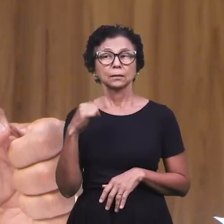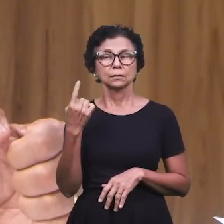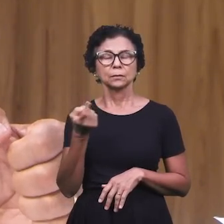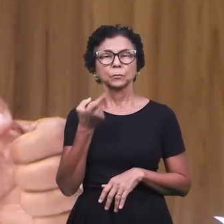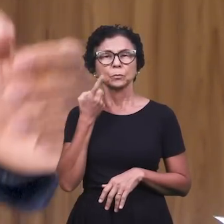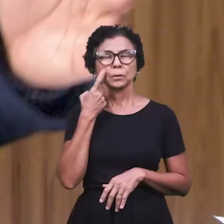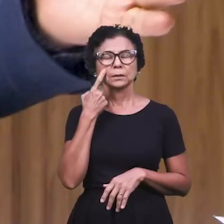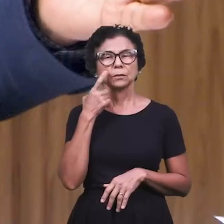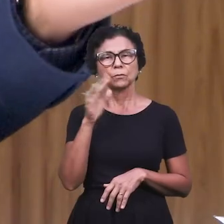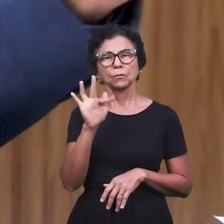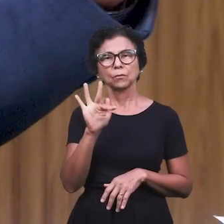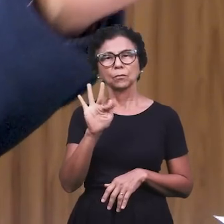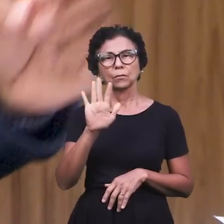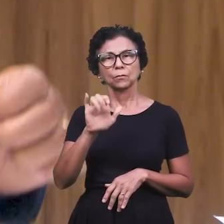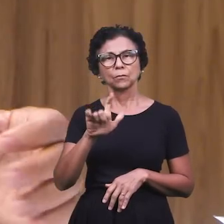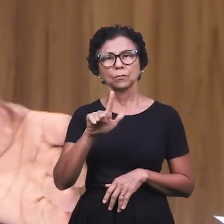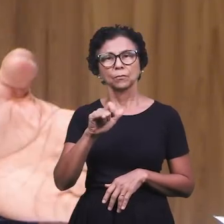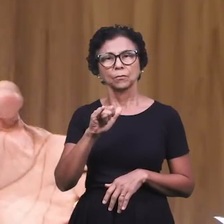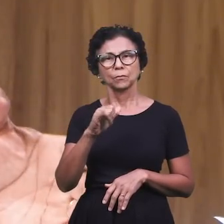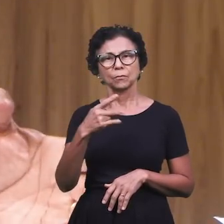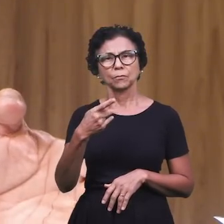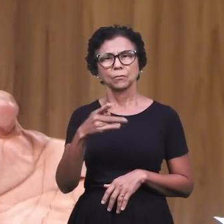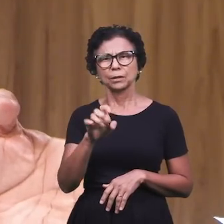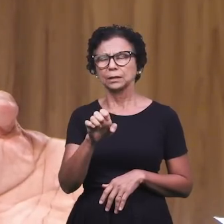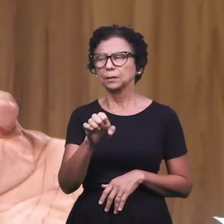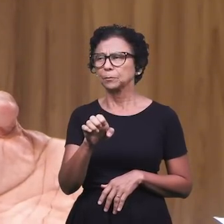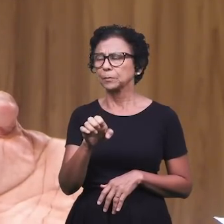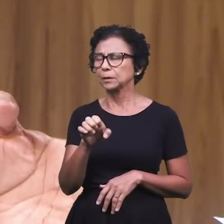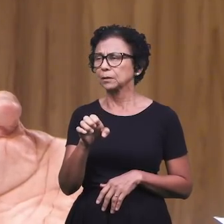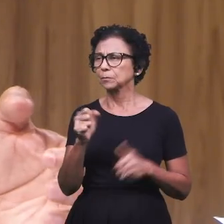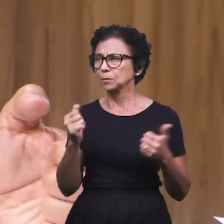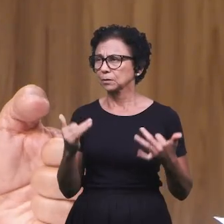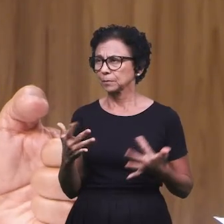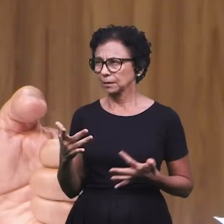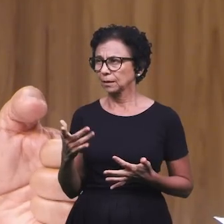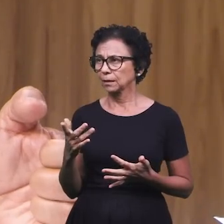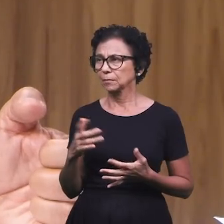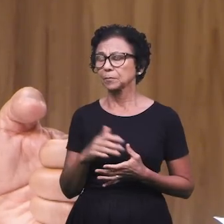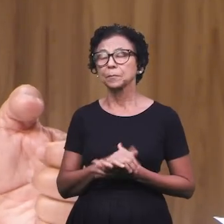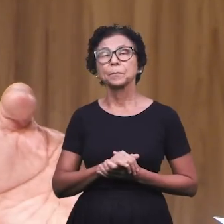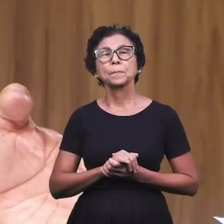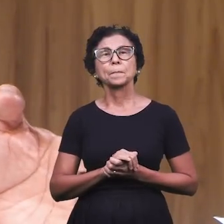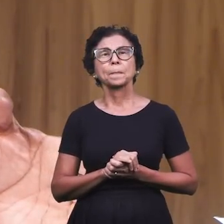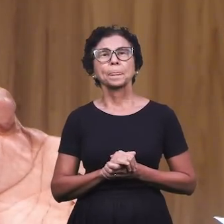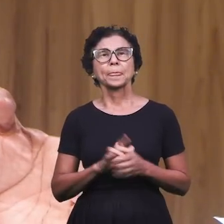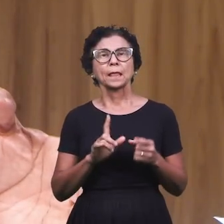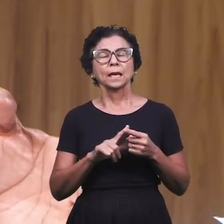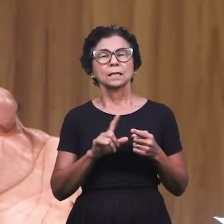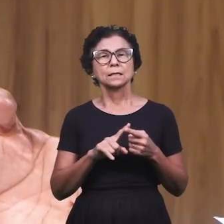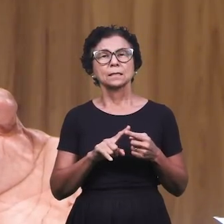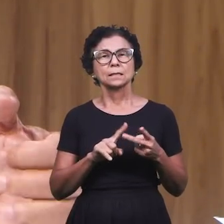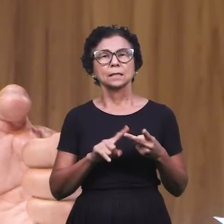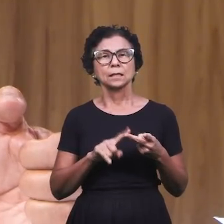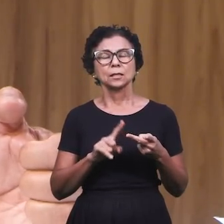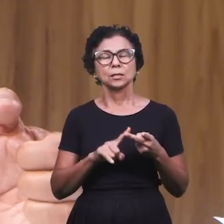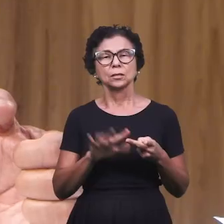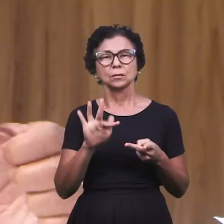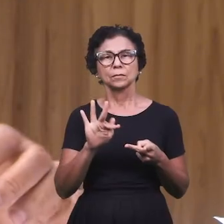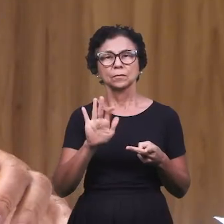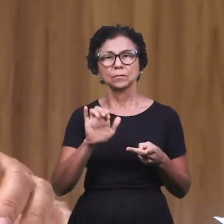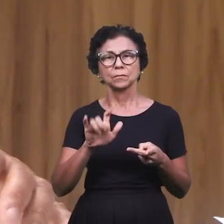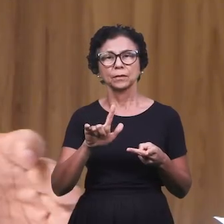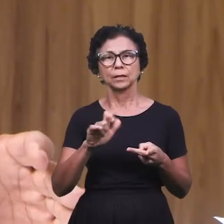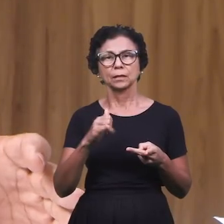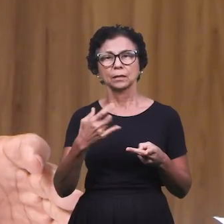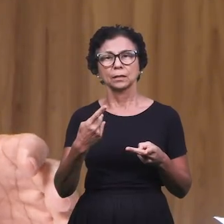você, o Antônio Carlos, senão o Serlão pode explicar melhor sobre Filipe. Tem esse Filipe que nós estamos falando. Quem é o Filipe aqui? O Filipe, o apóstolo,